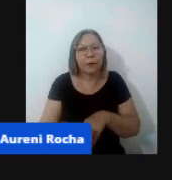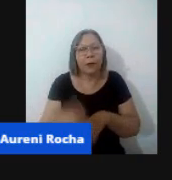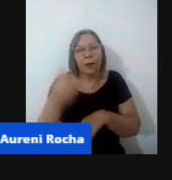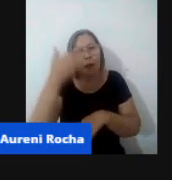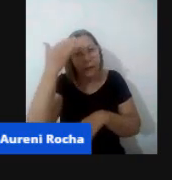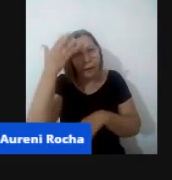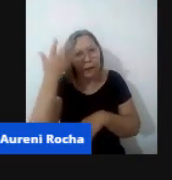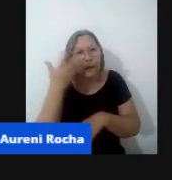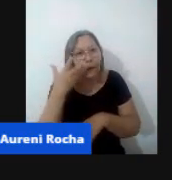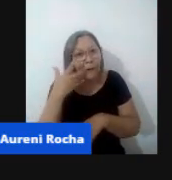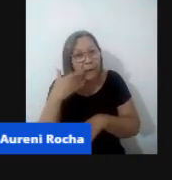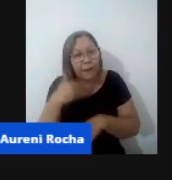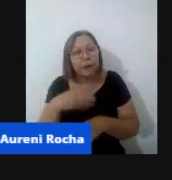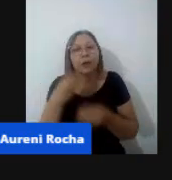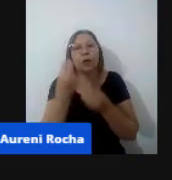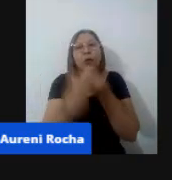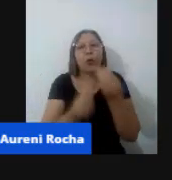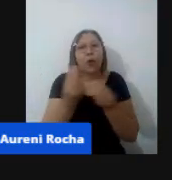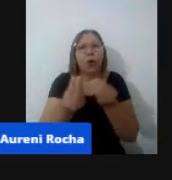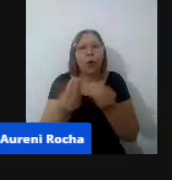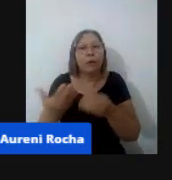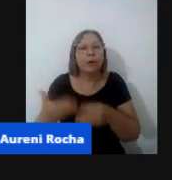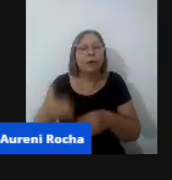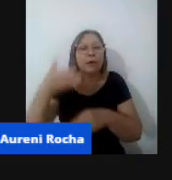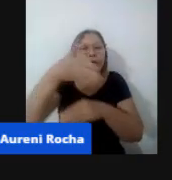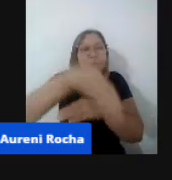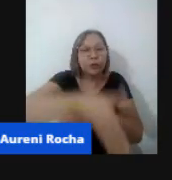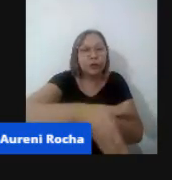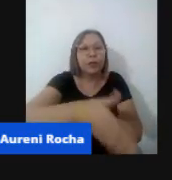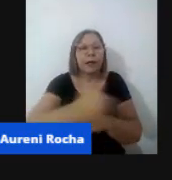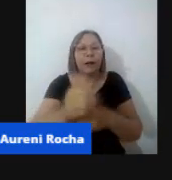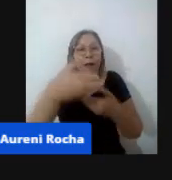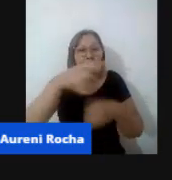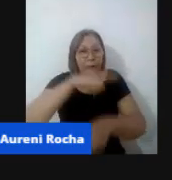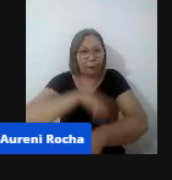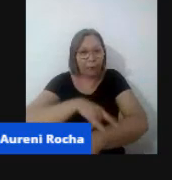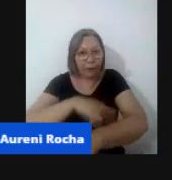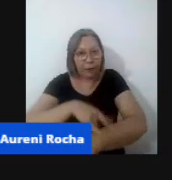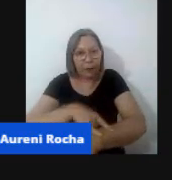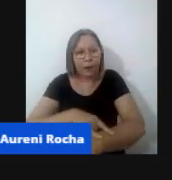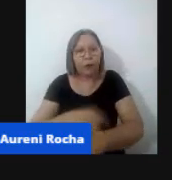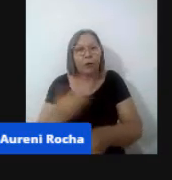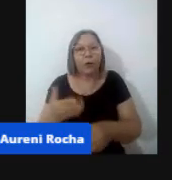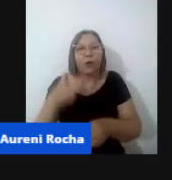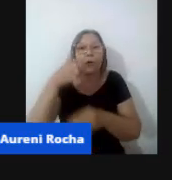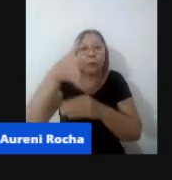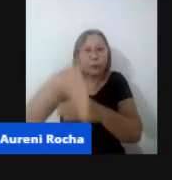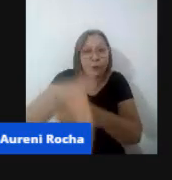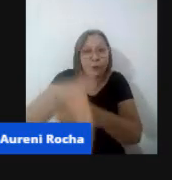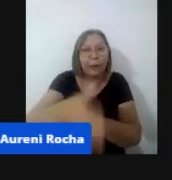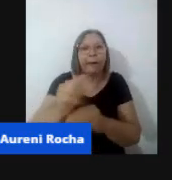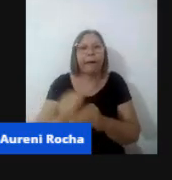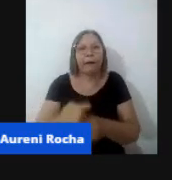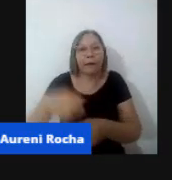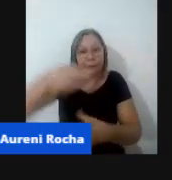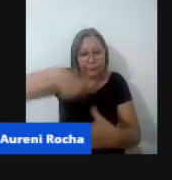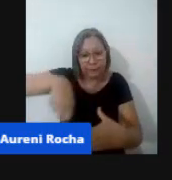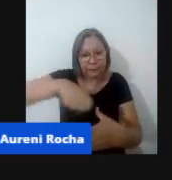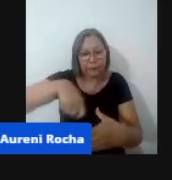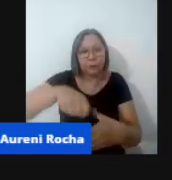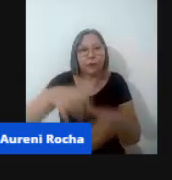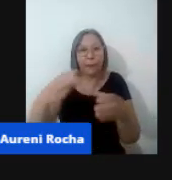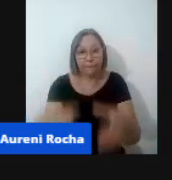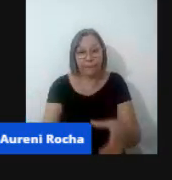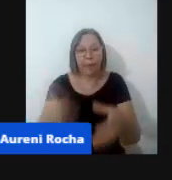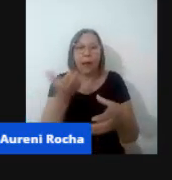chegar ao banheiro, como ir até a cantina pegar um lanche. Por isso, a necessidade dessa colaboração entre todos